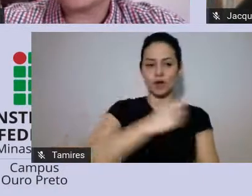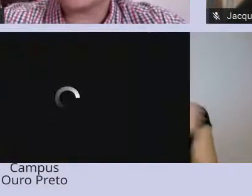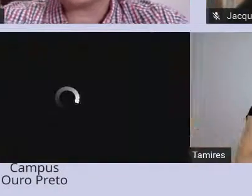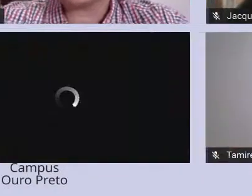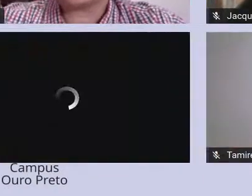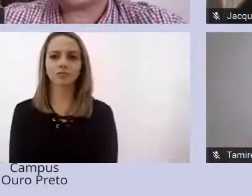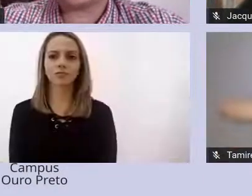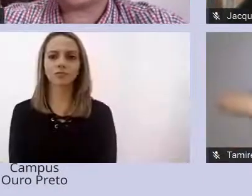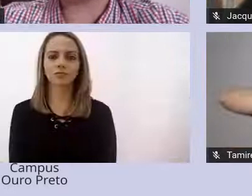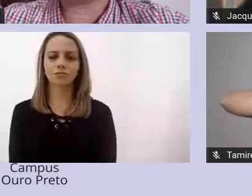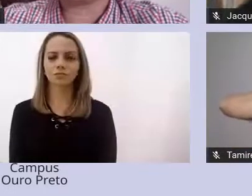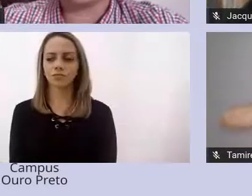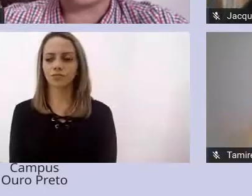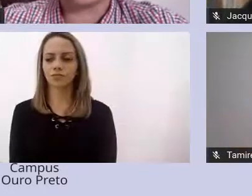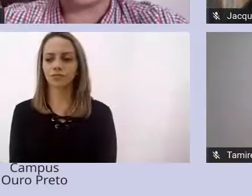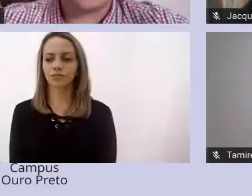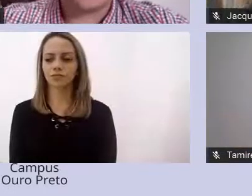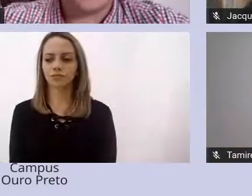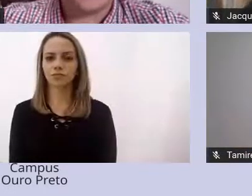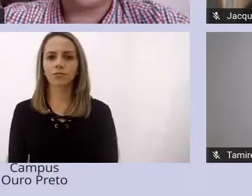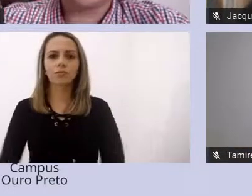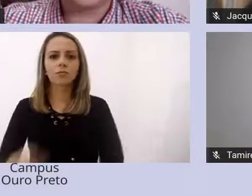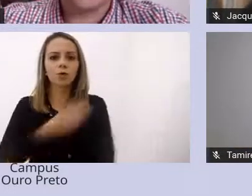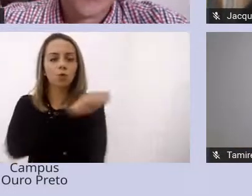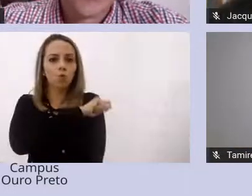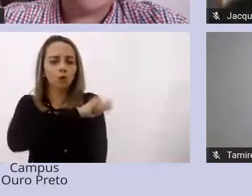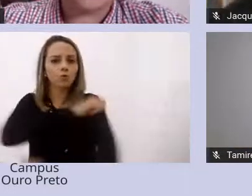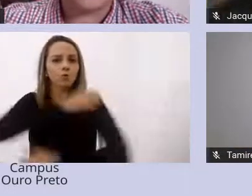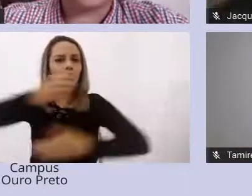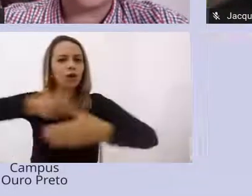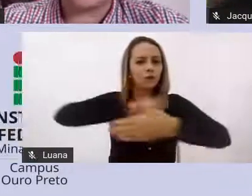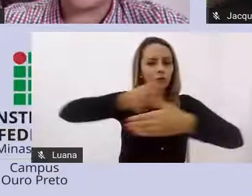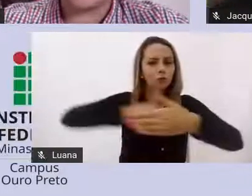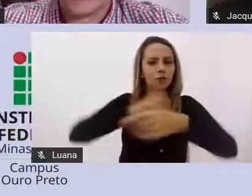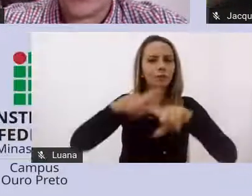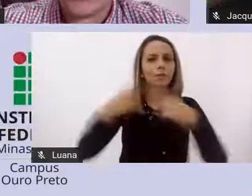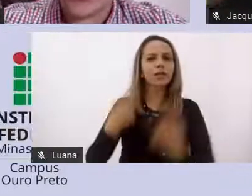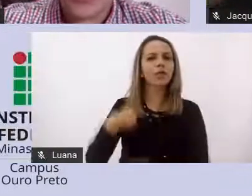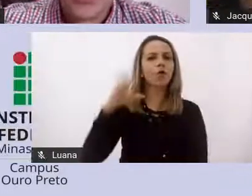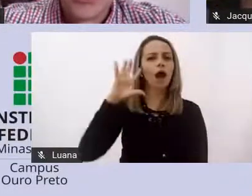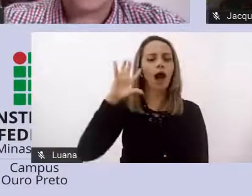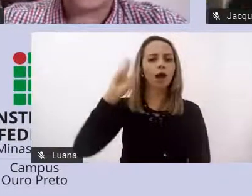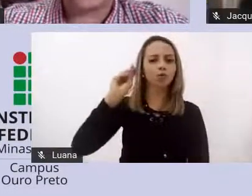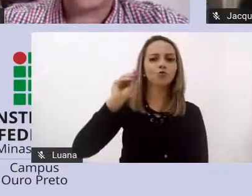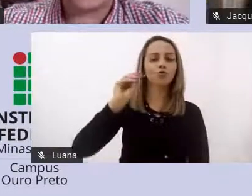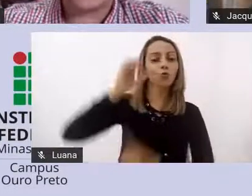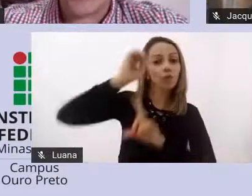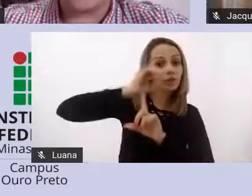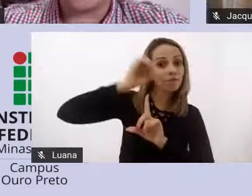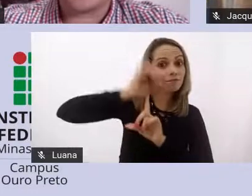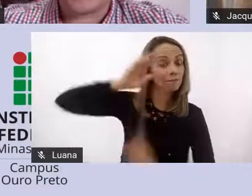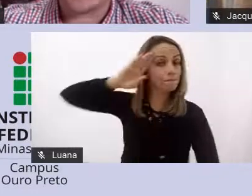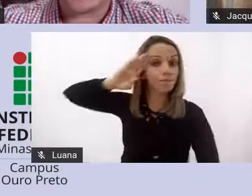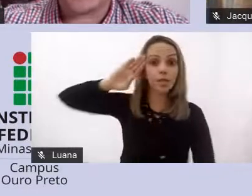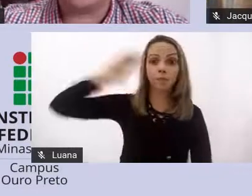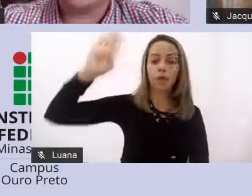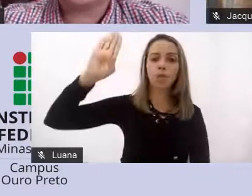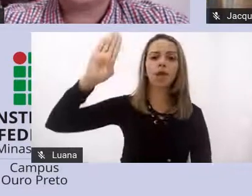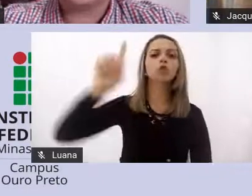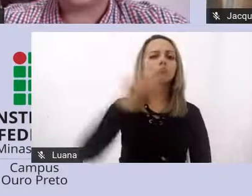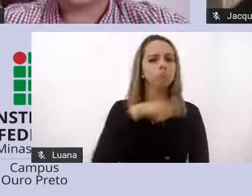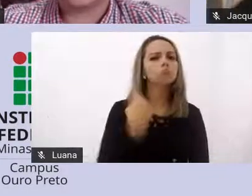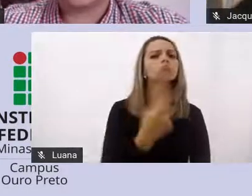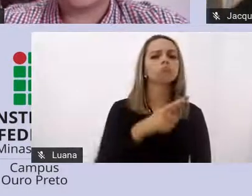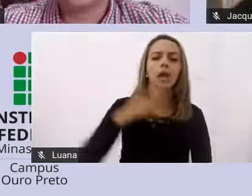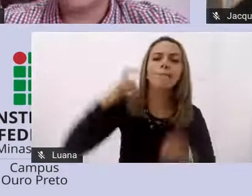mas eu acho que no IFMG, especialmente, a gente tem uma preocupação,